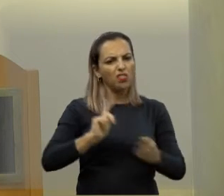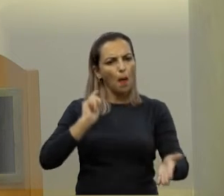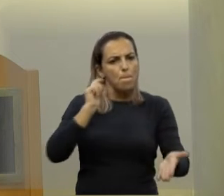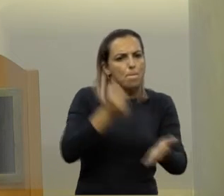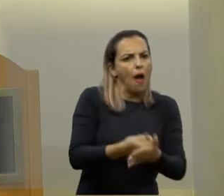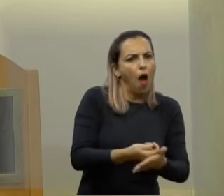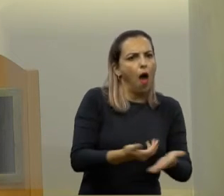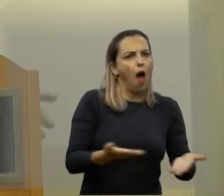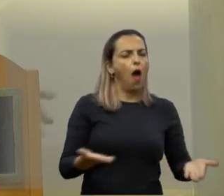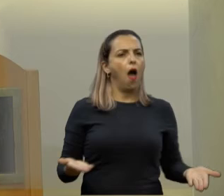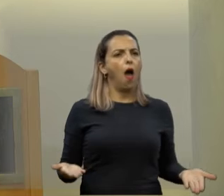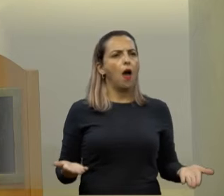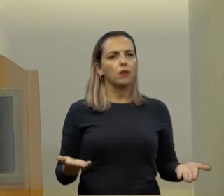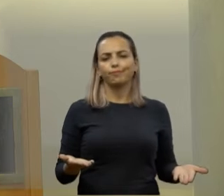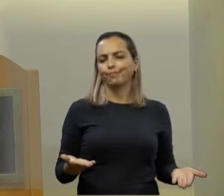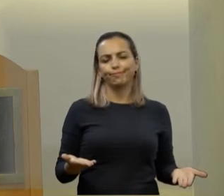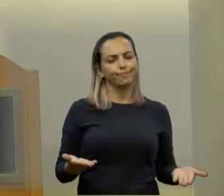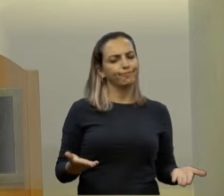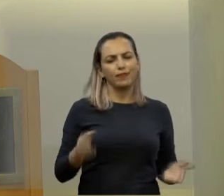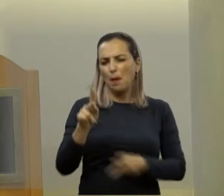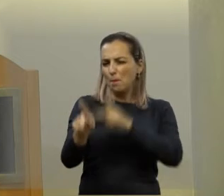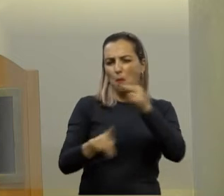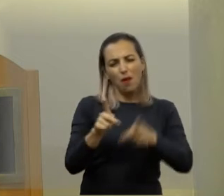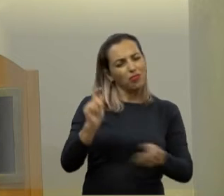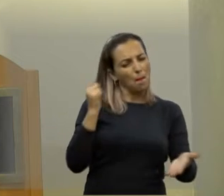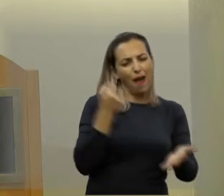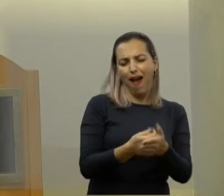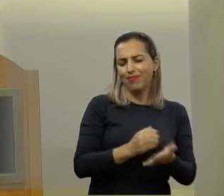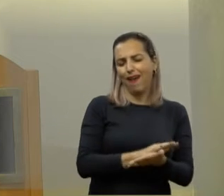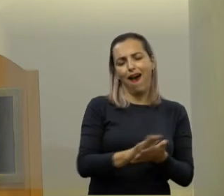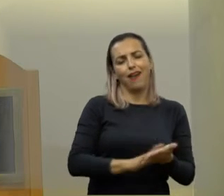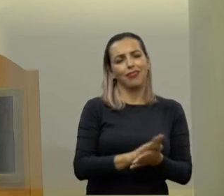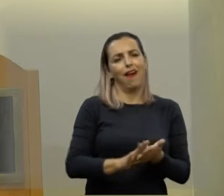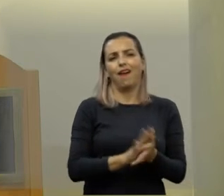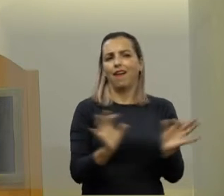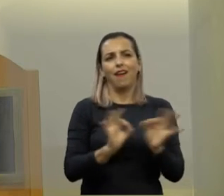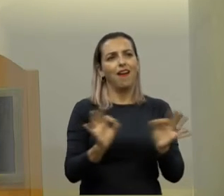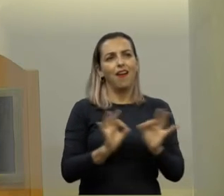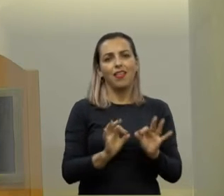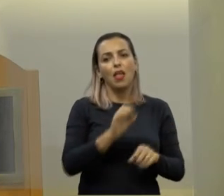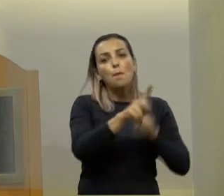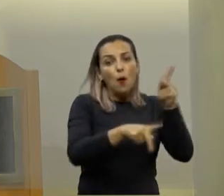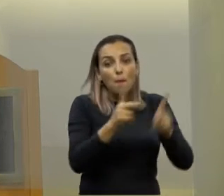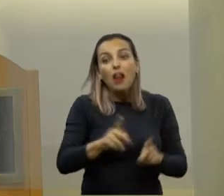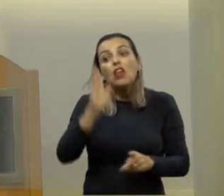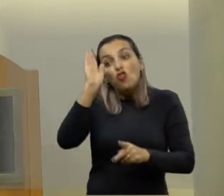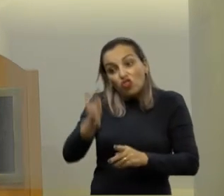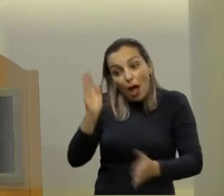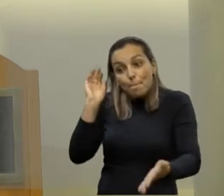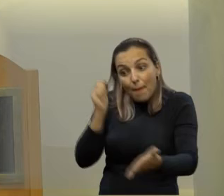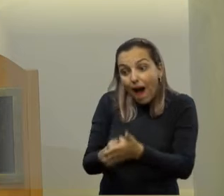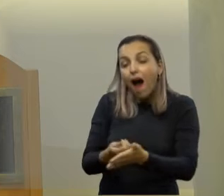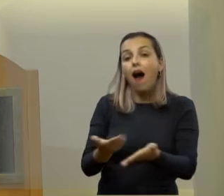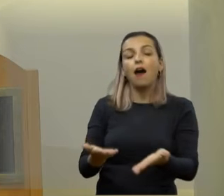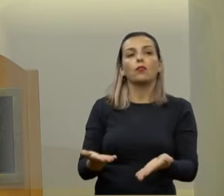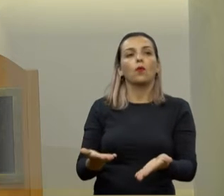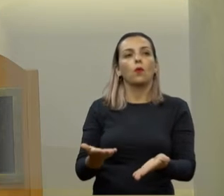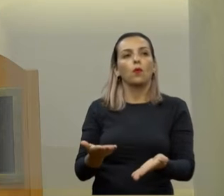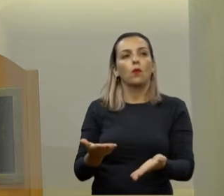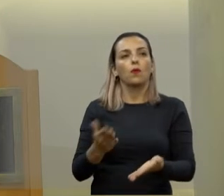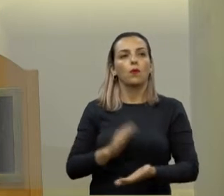conta e ele não vai pagar conta presidente e ele já tá pagando a conta